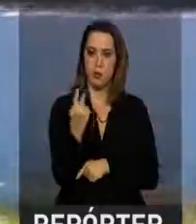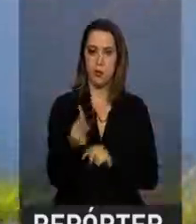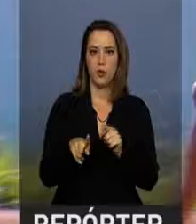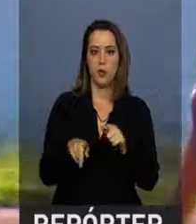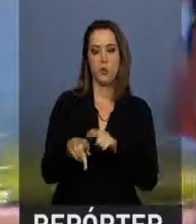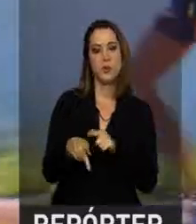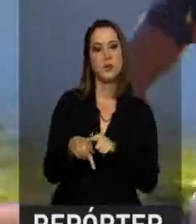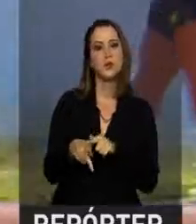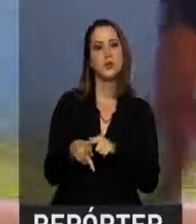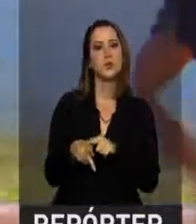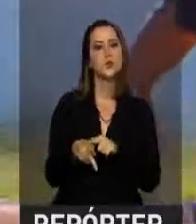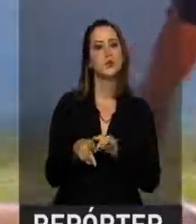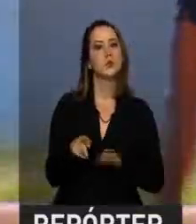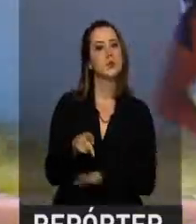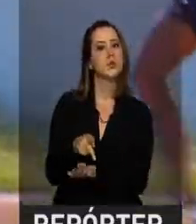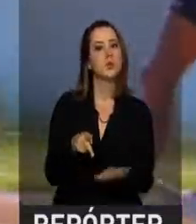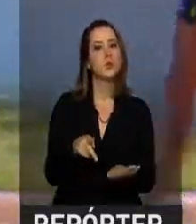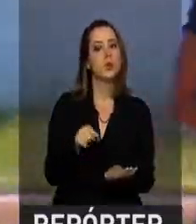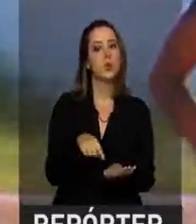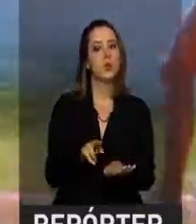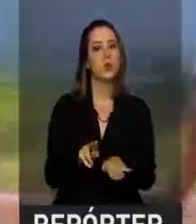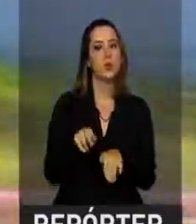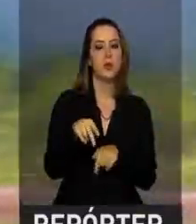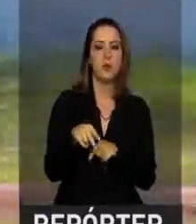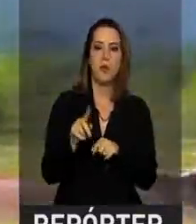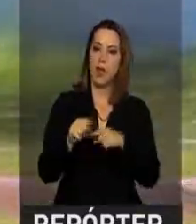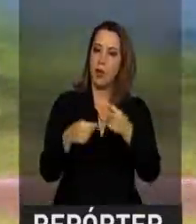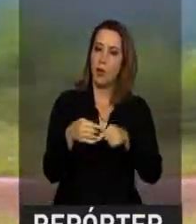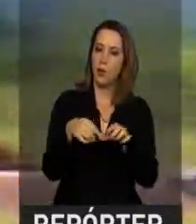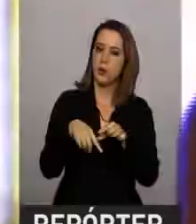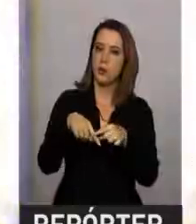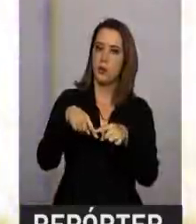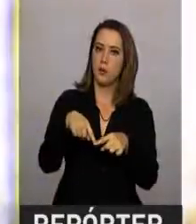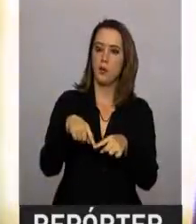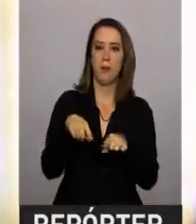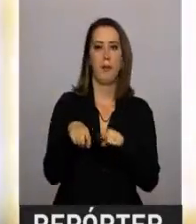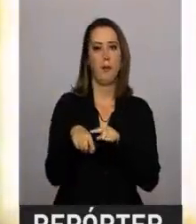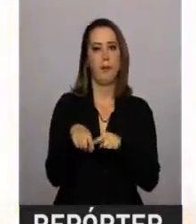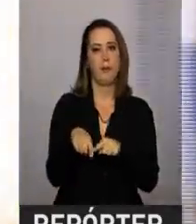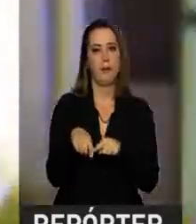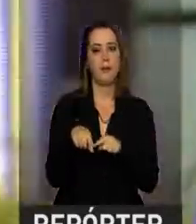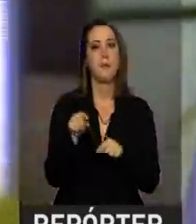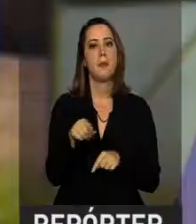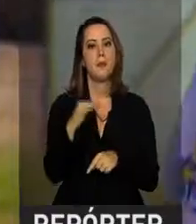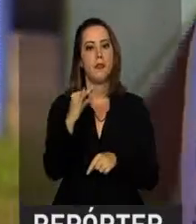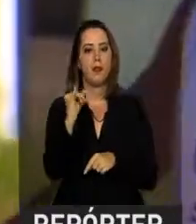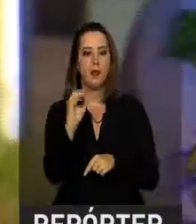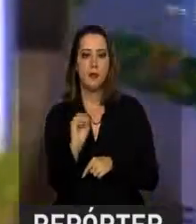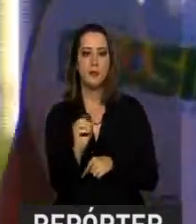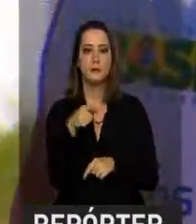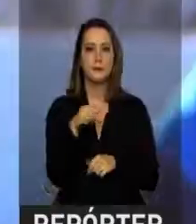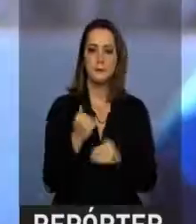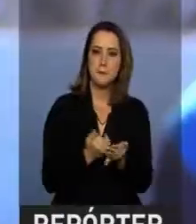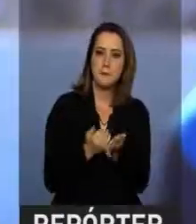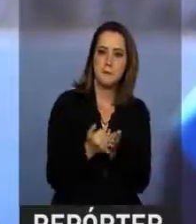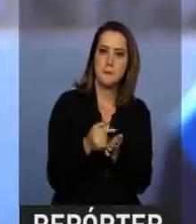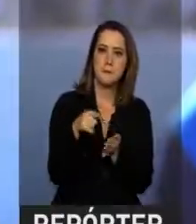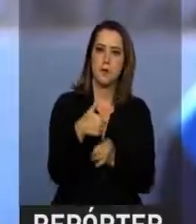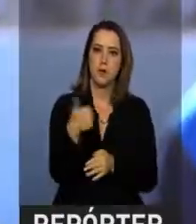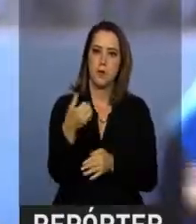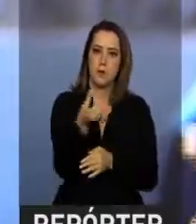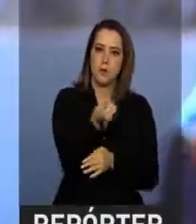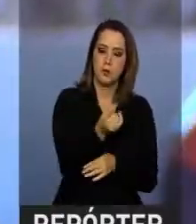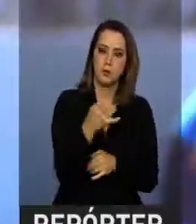chão ao dar cada passo a perna que avança deve estar reta o brasiliense caio começou no esporte aos 16